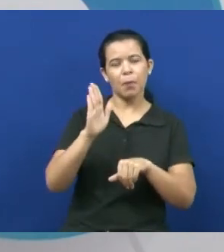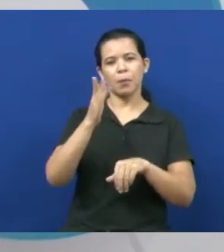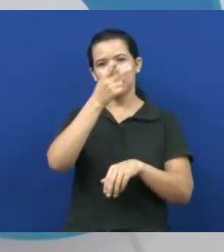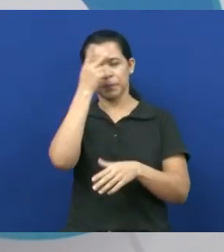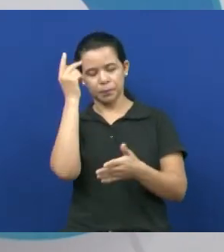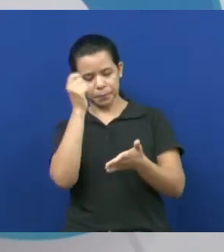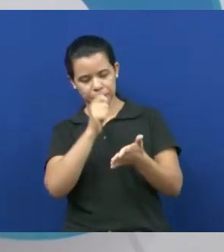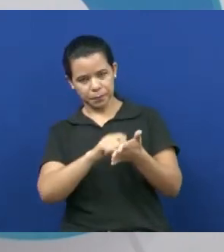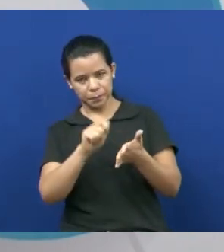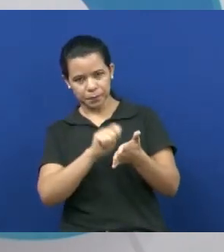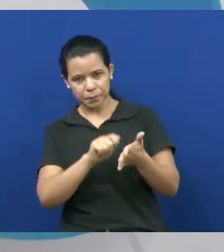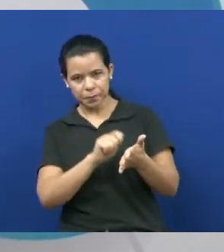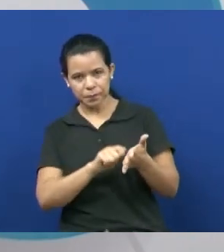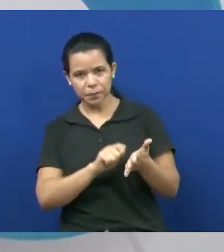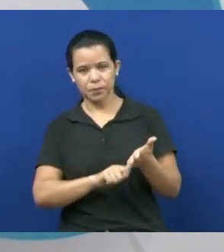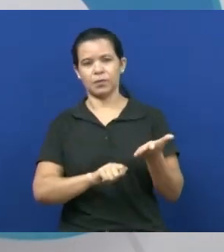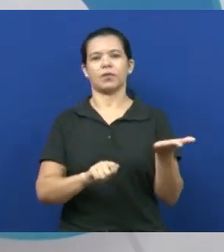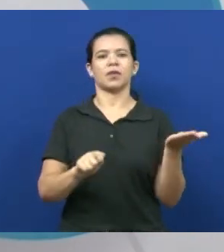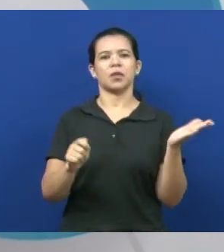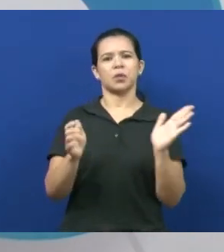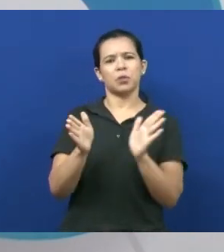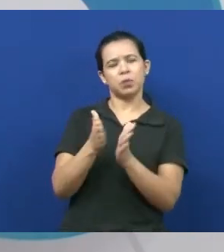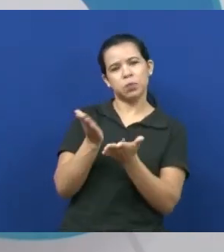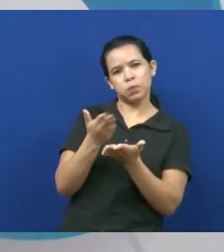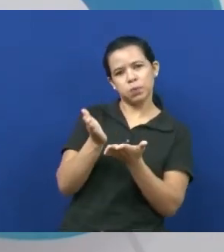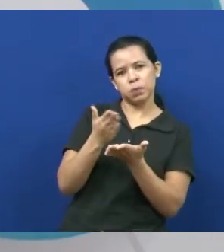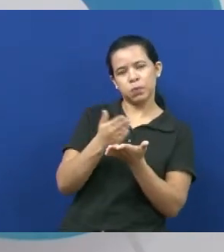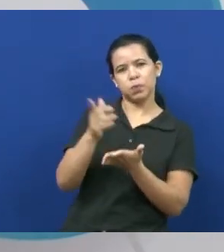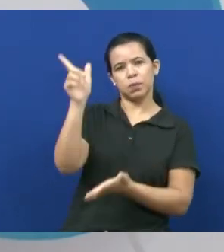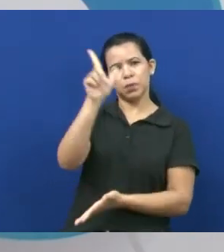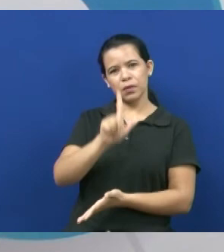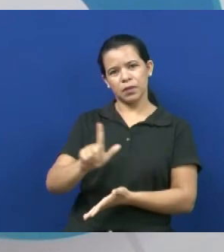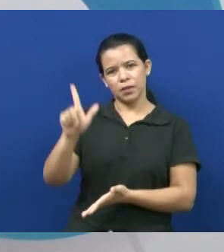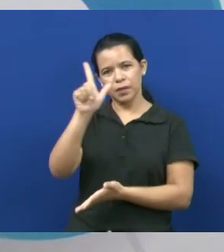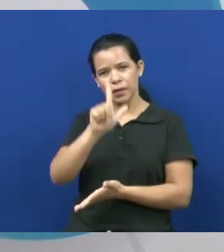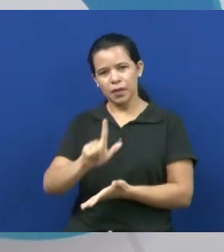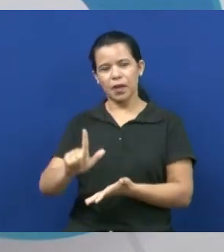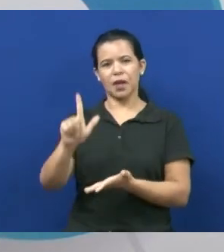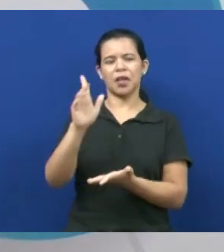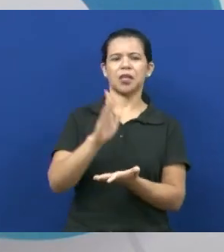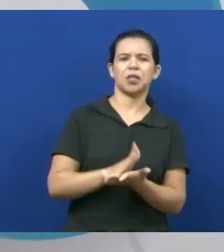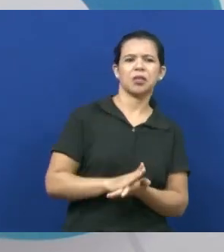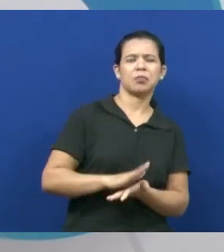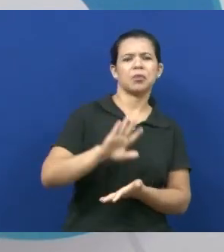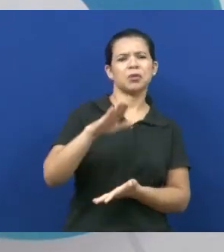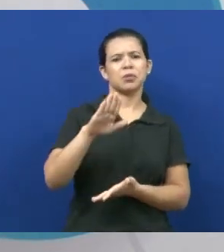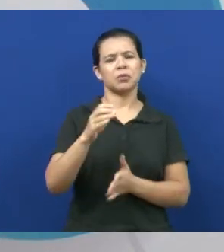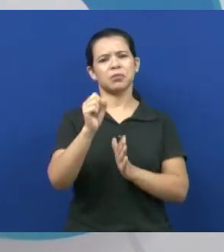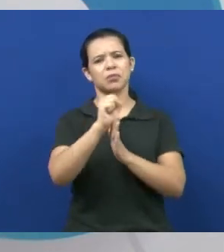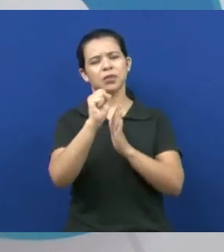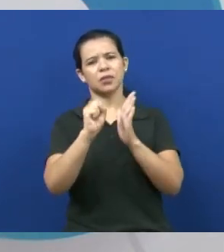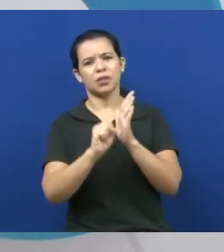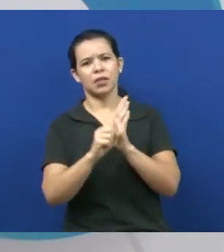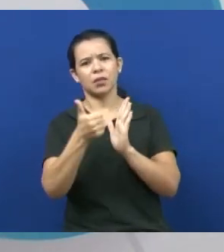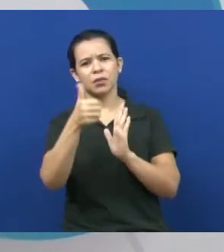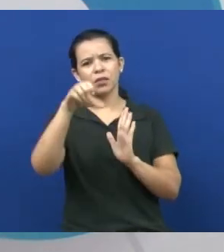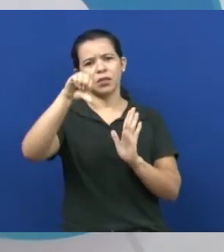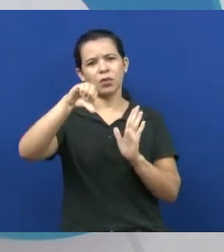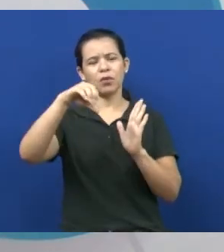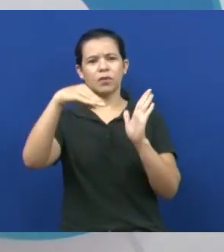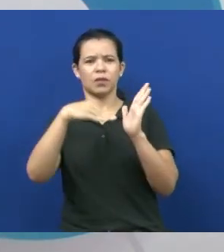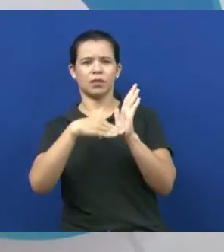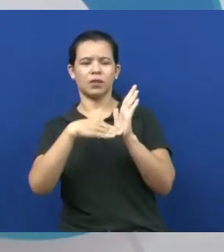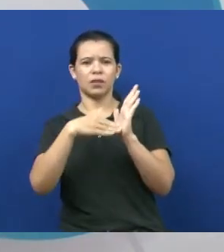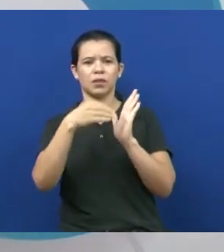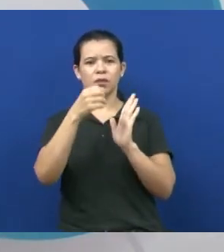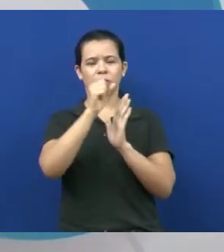literária, né, que foi feita nesse período aí, que foi mais ou menos no final do século XIX para o século XX, essa